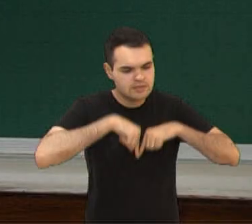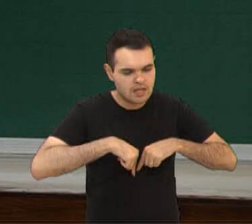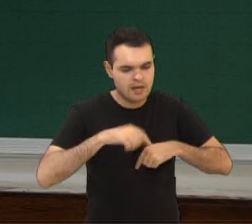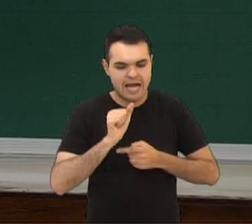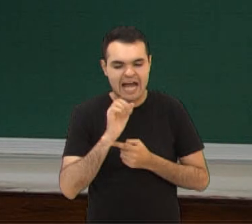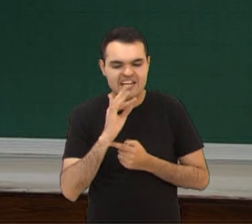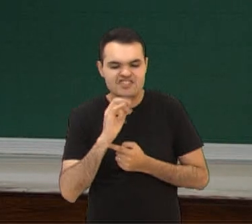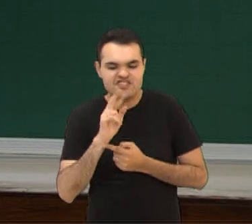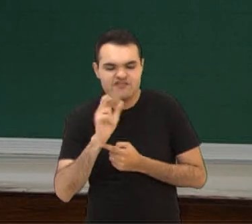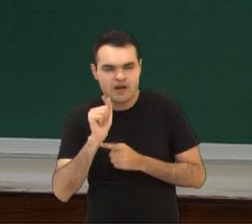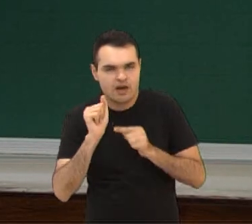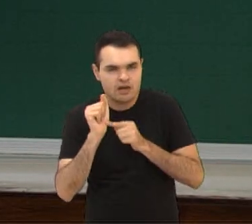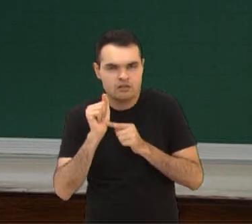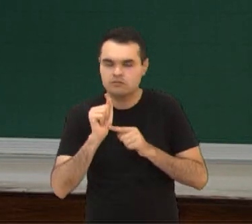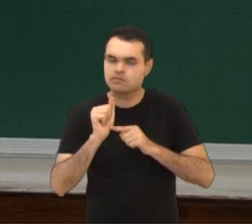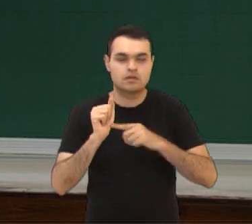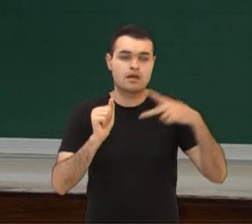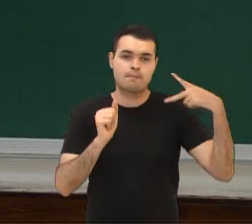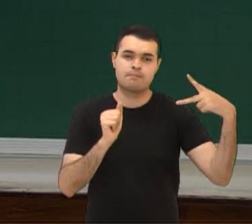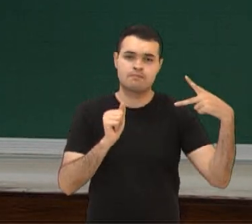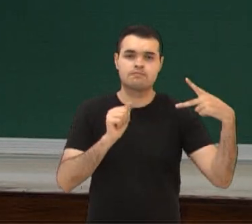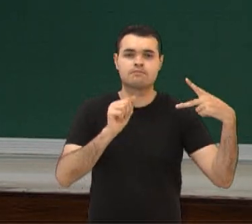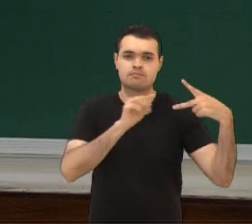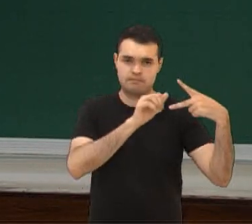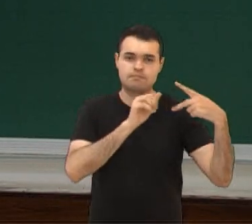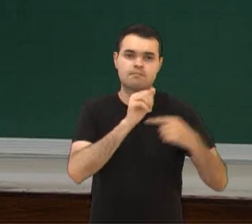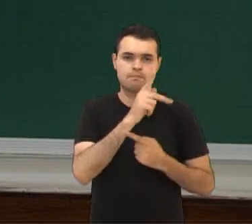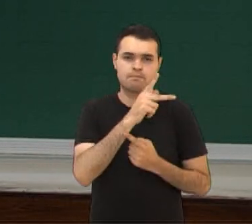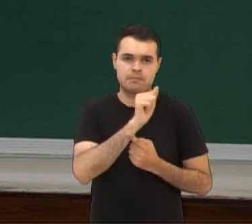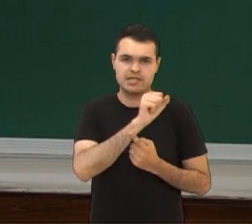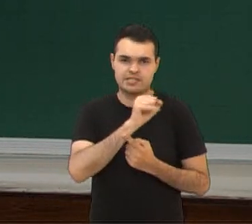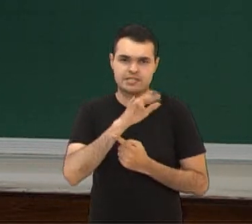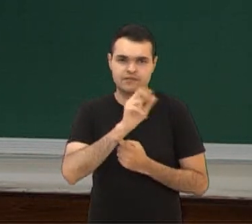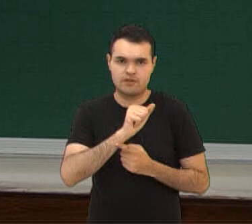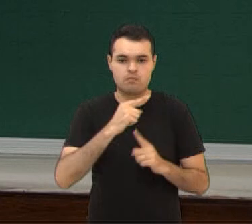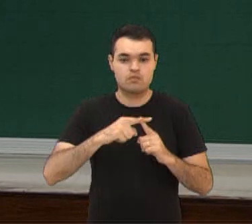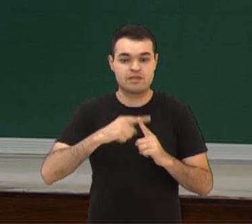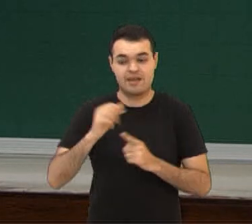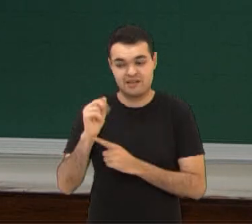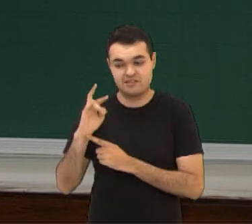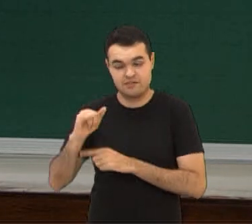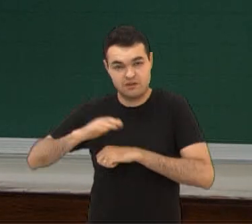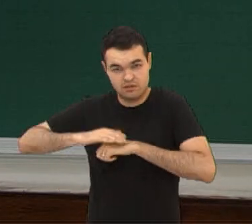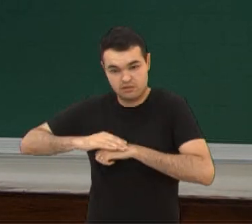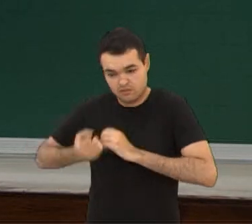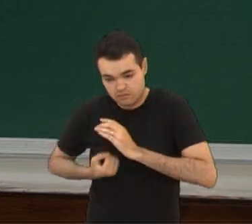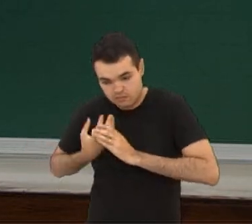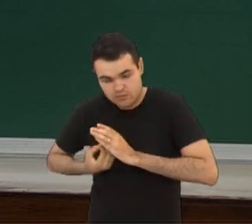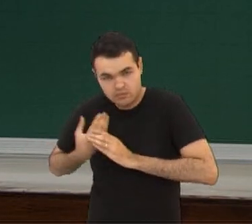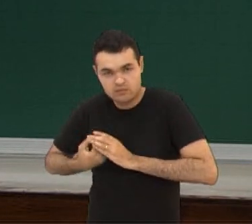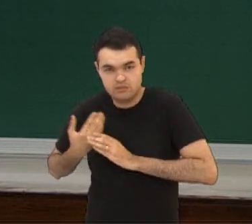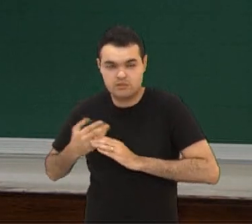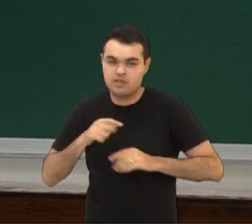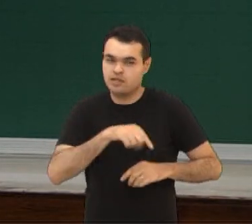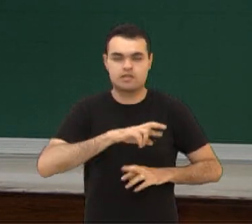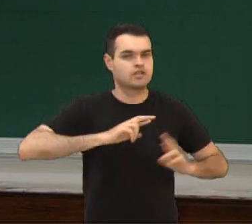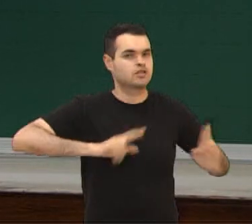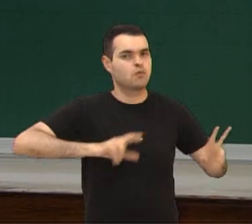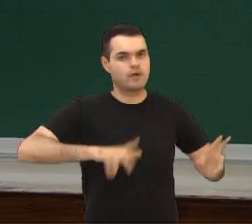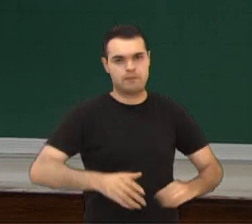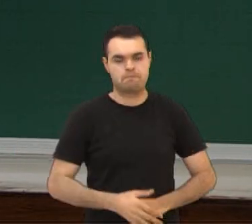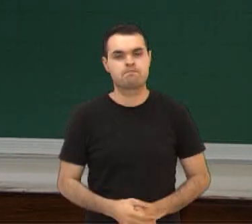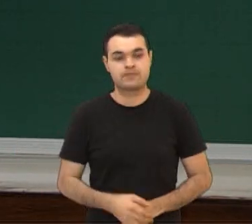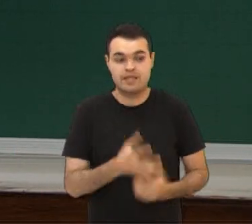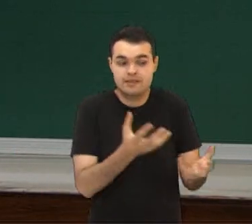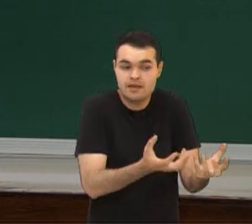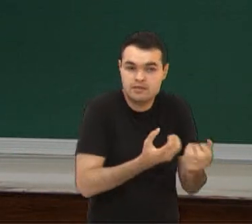ativa do paciente. É passiva. Por quê? Porque ativa é quando o próprio paciente produz os seus próprios anticorpos. E aqui não é isso que está acontecendo.